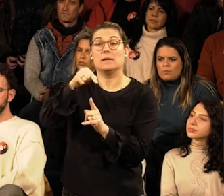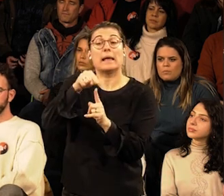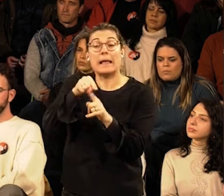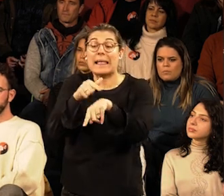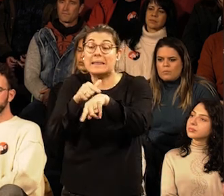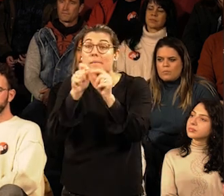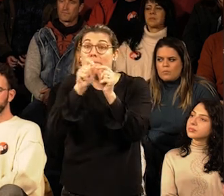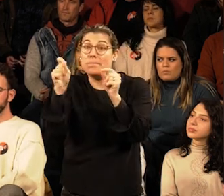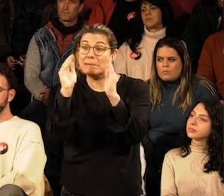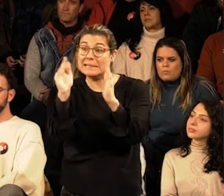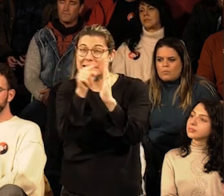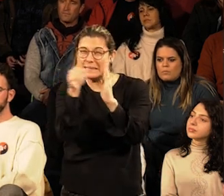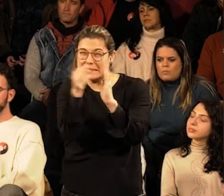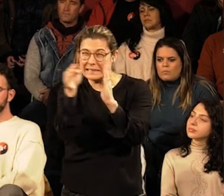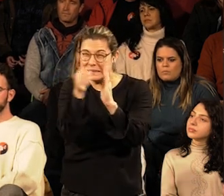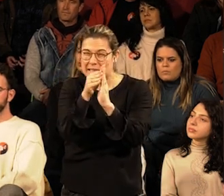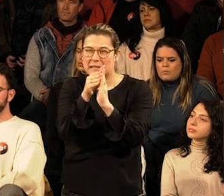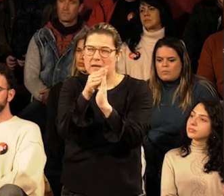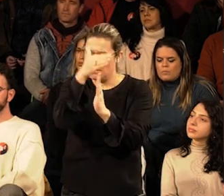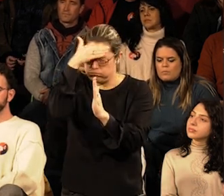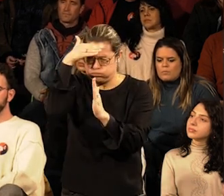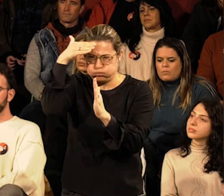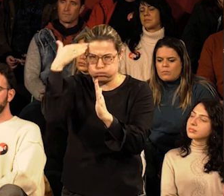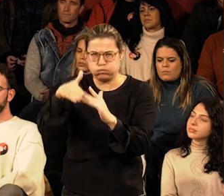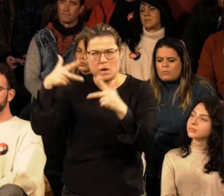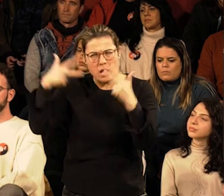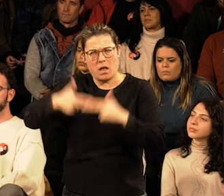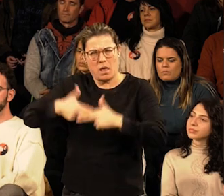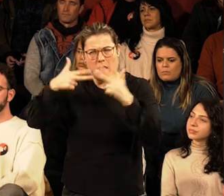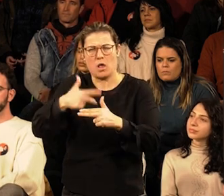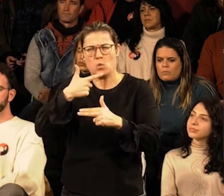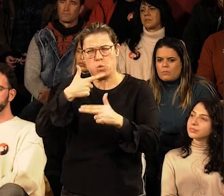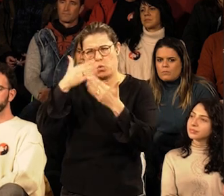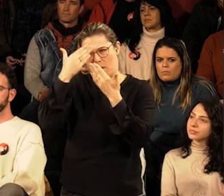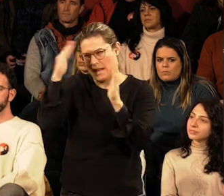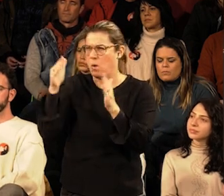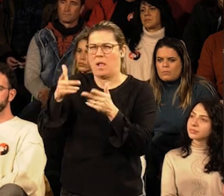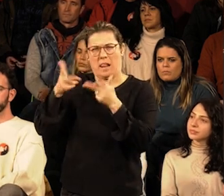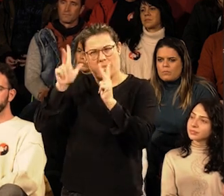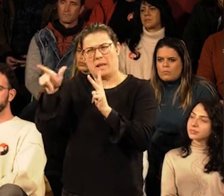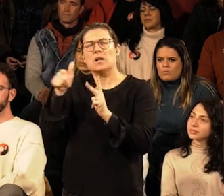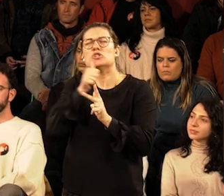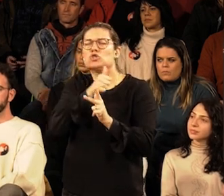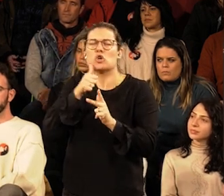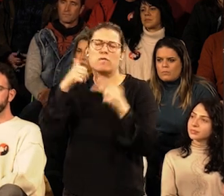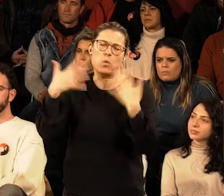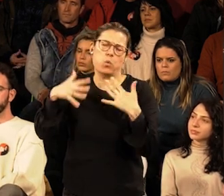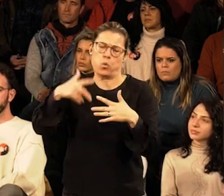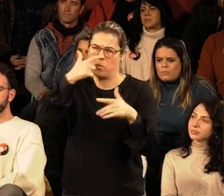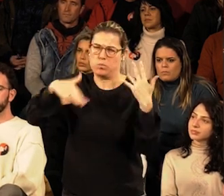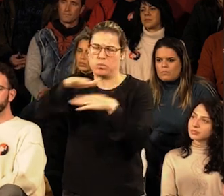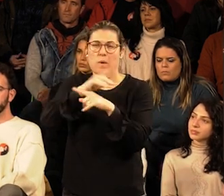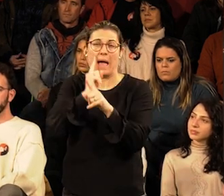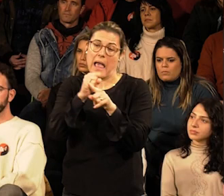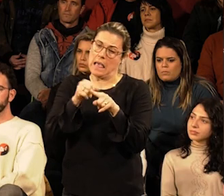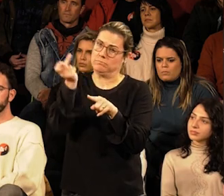período de mais dura e Cruel austeridade neoliberal sofrida pelo povo português desde o advento